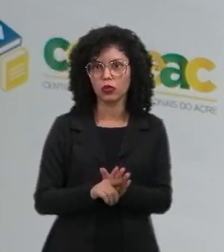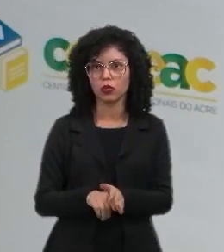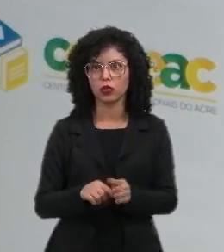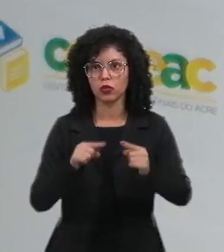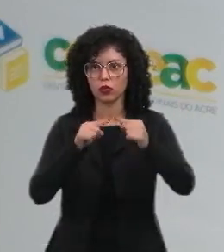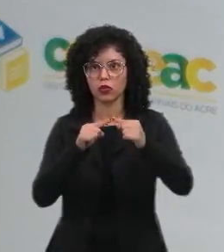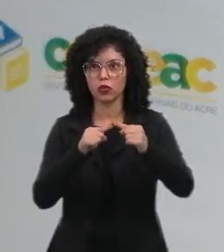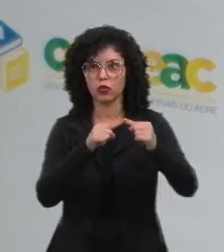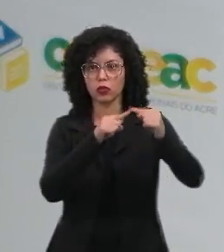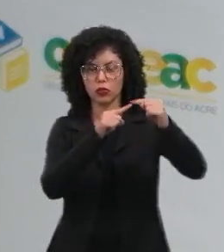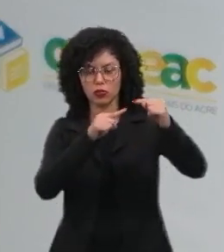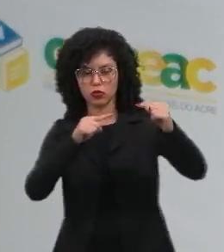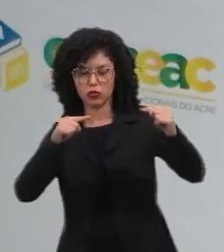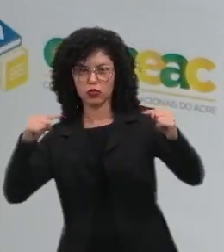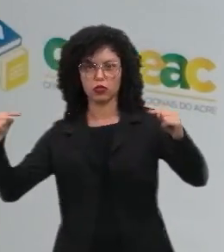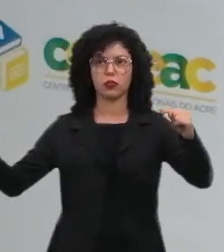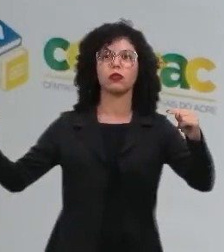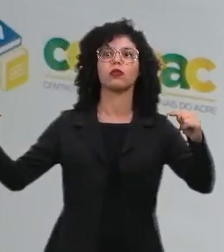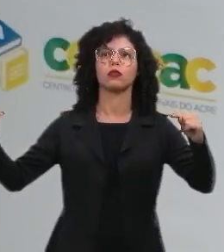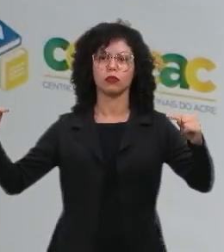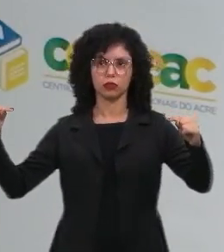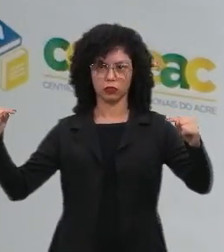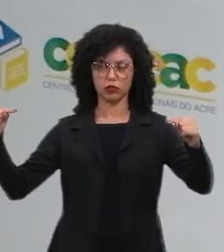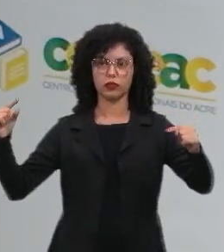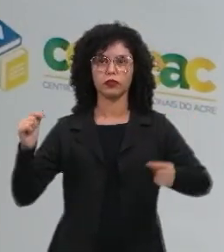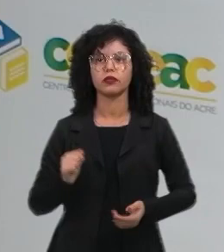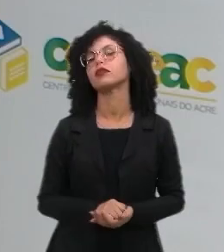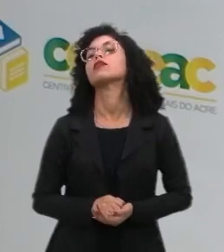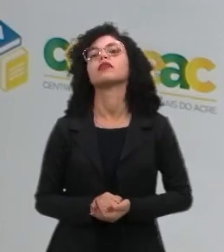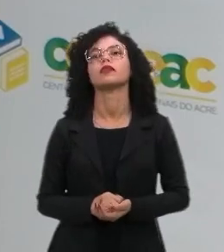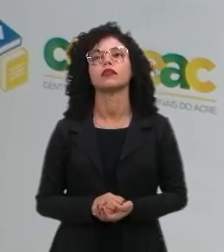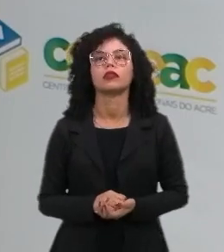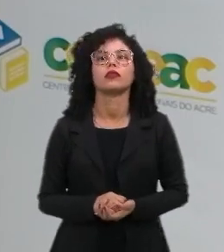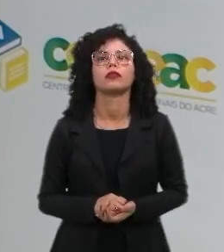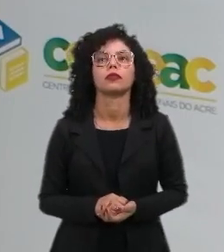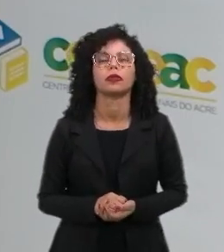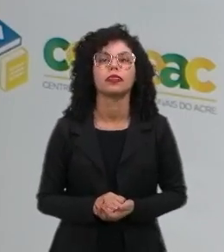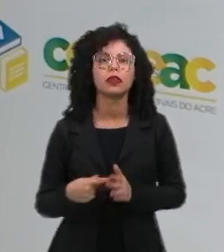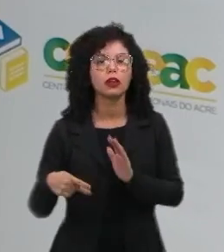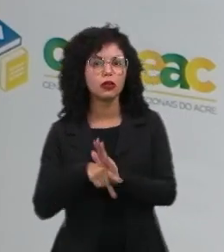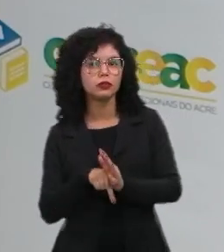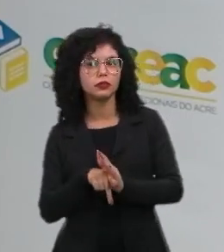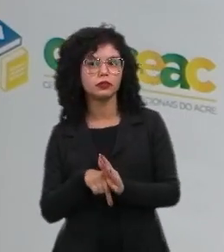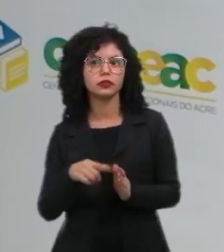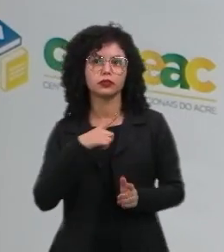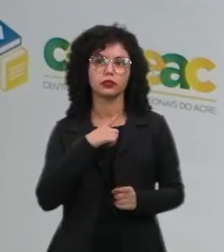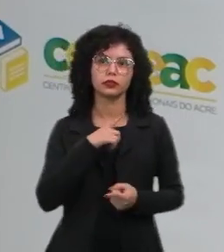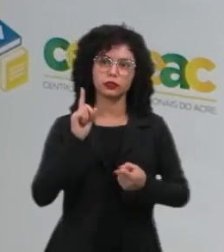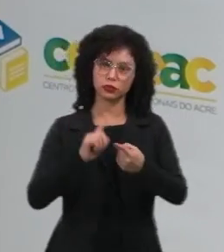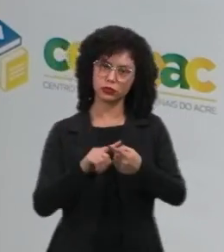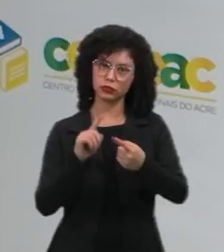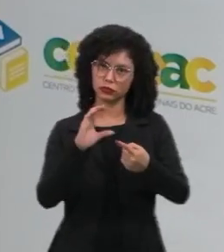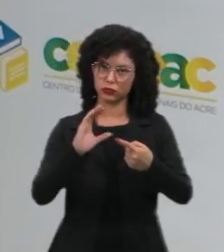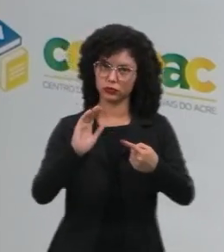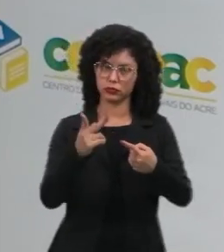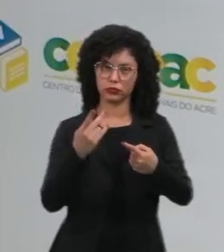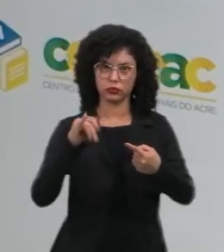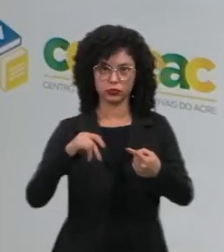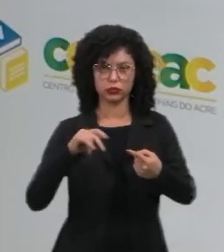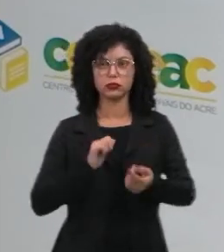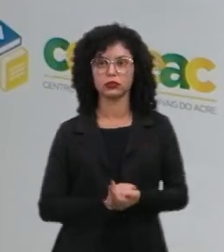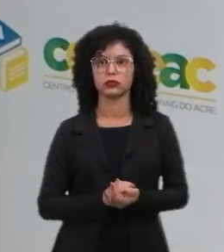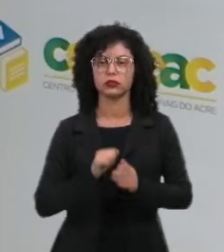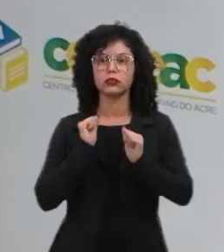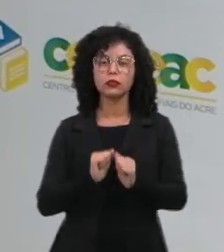cateto adjacente, que é essa distância que foi lançada, para a posição do lançamento, eu vou ter o quê? Cateto adjacente sobre hipotenusa,